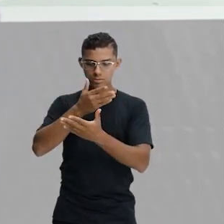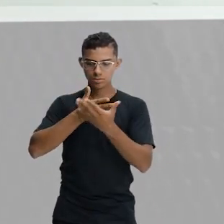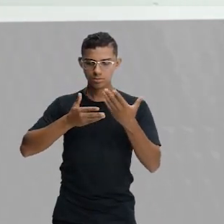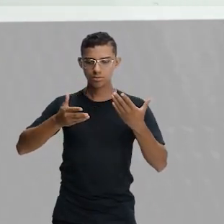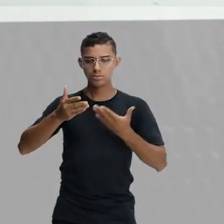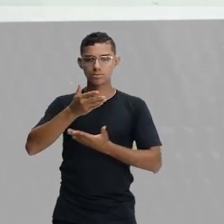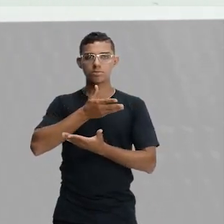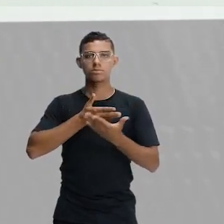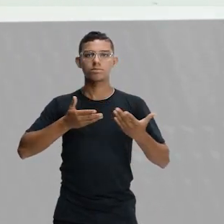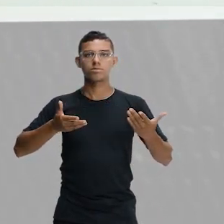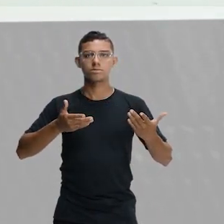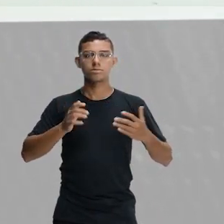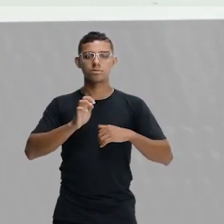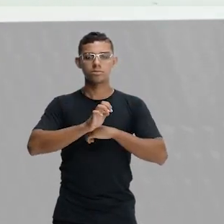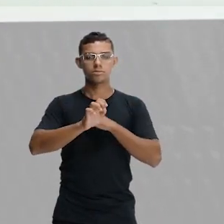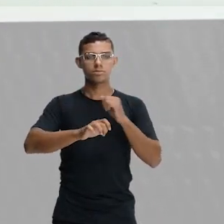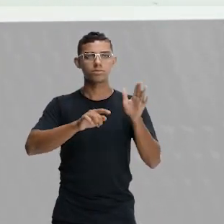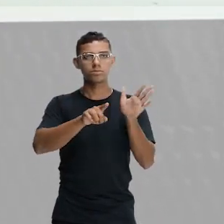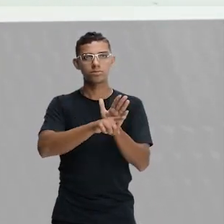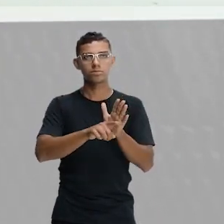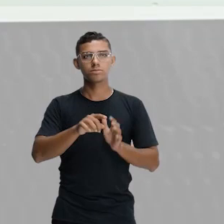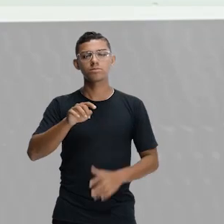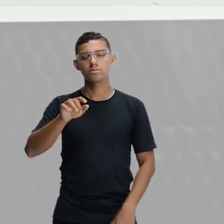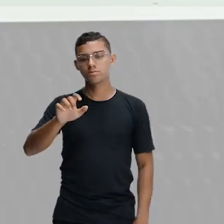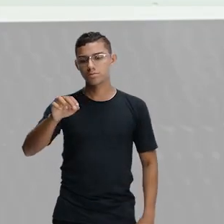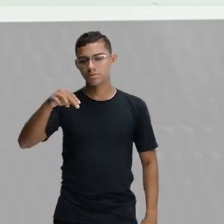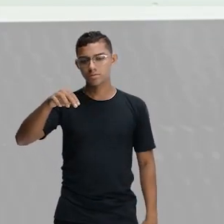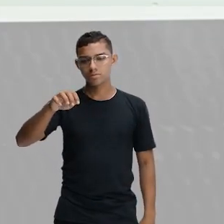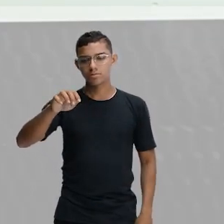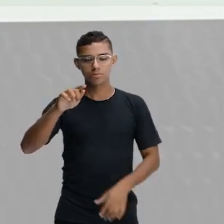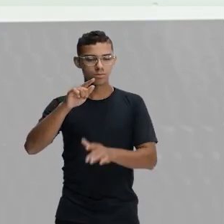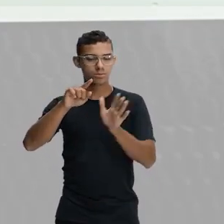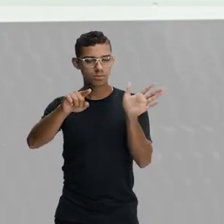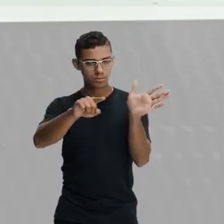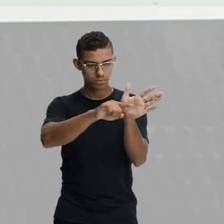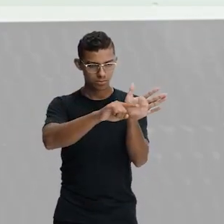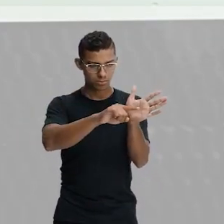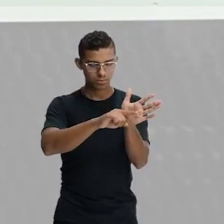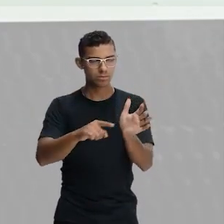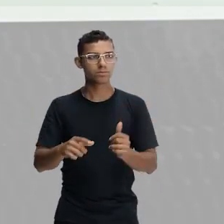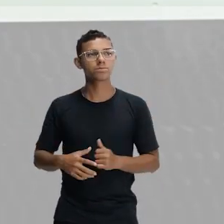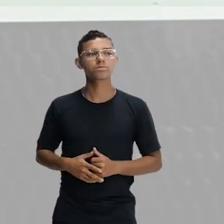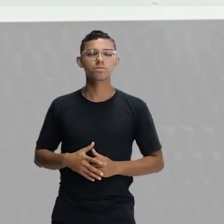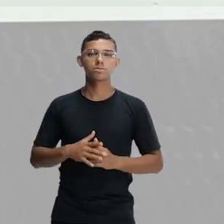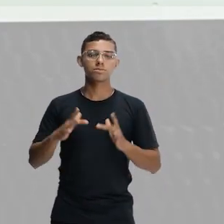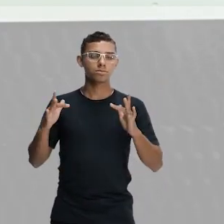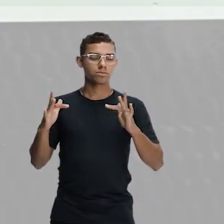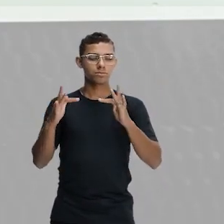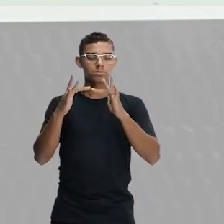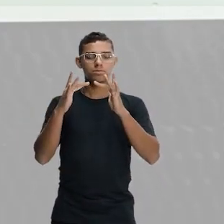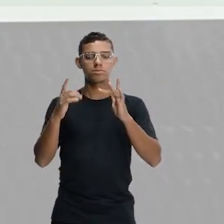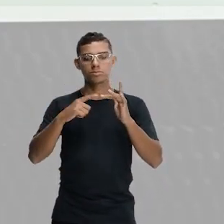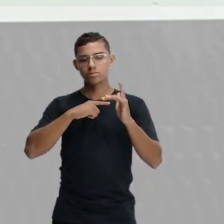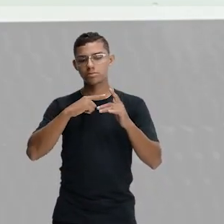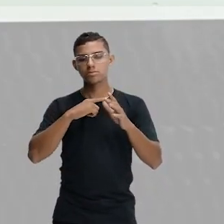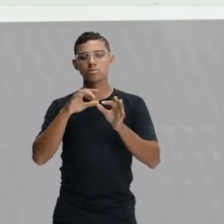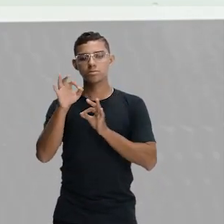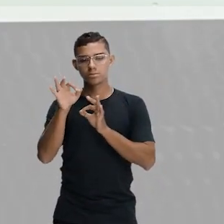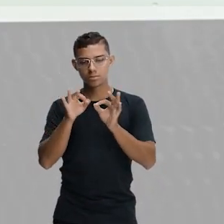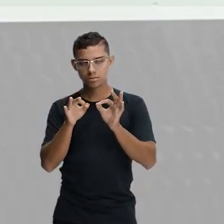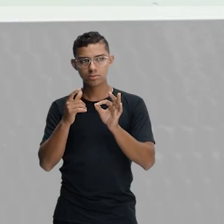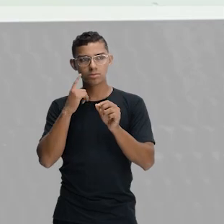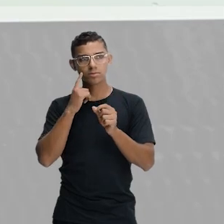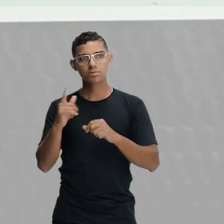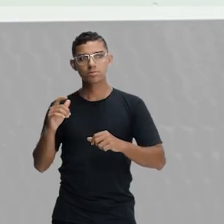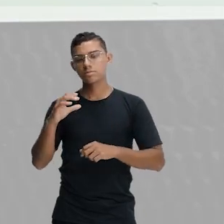Certo? No caso de cargas elétricas negativas. Ou seja, no momento que há o contato, vai haver uma reorganização dessas